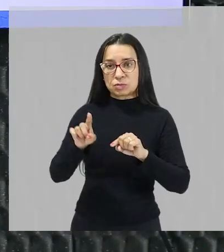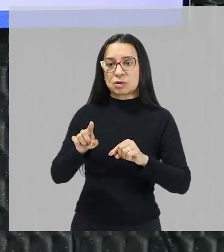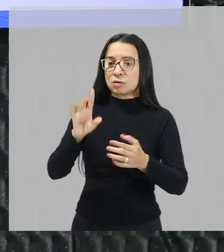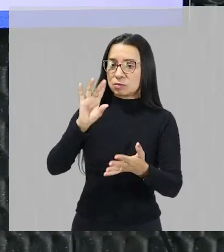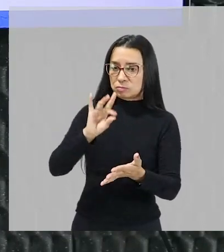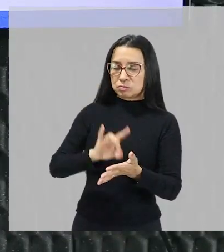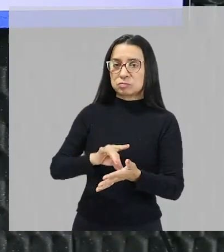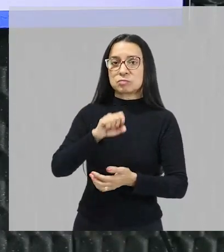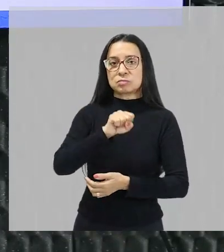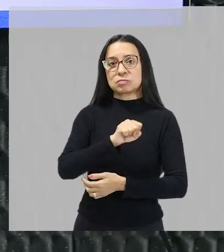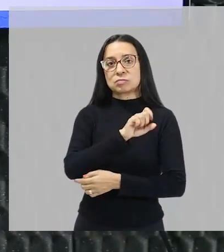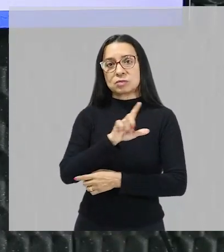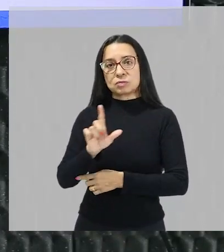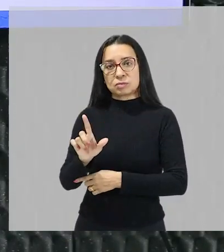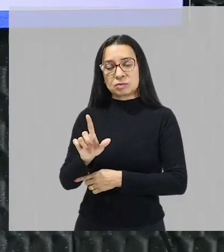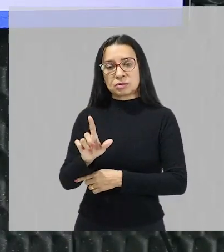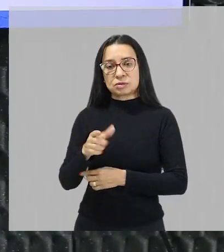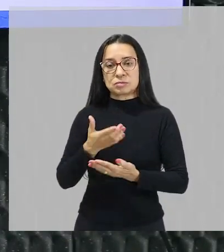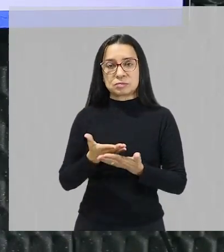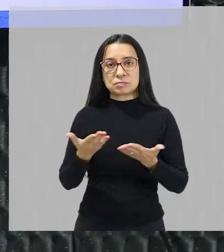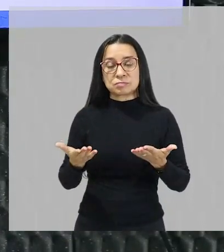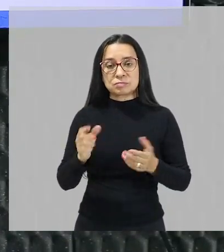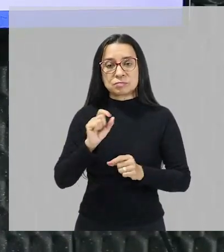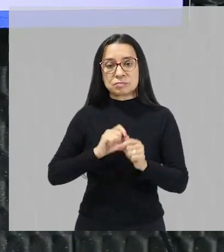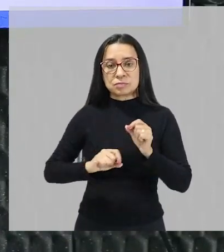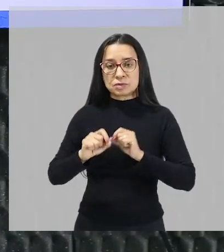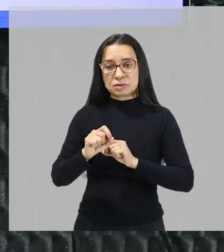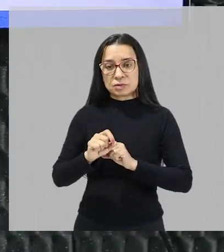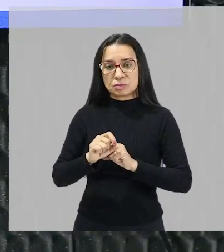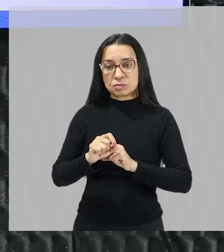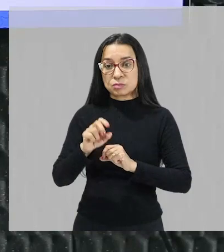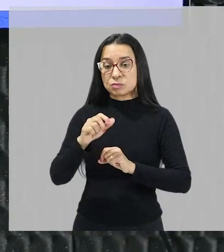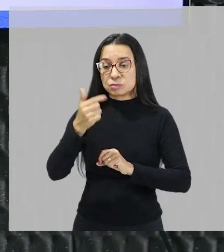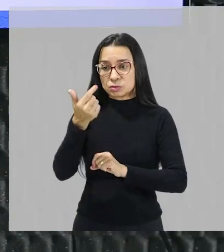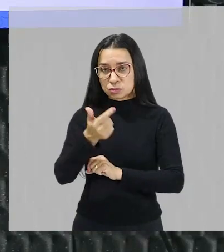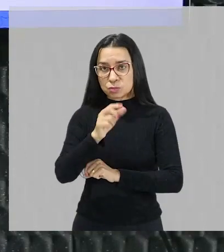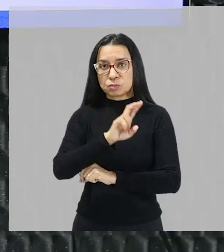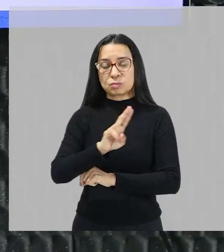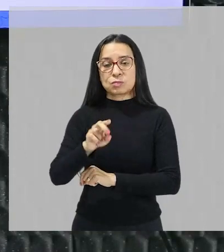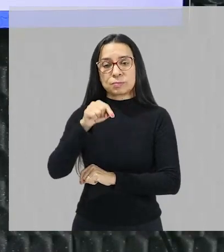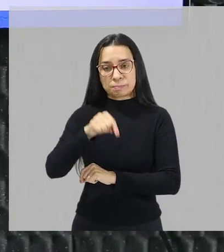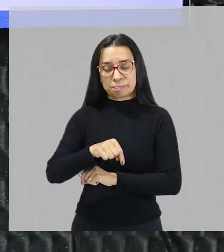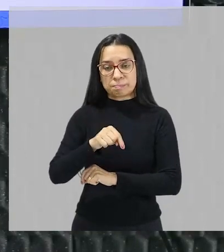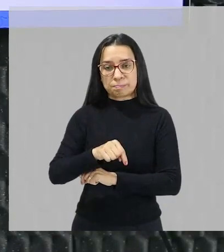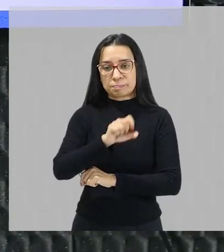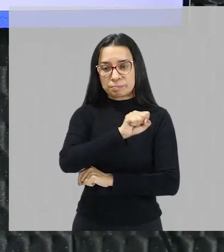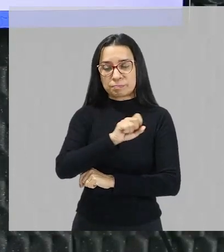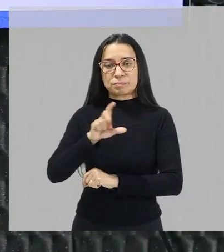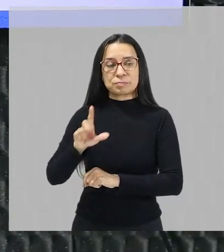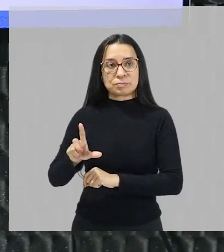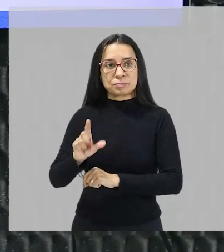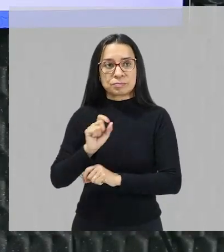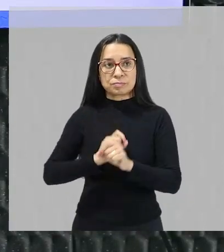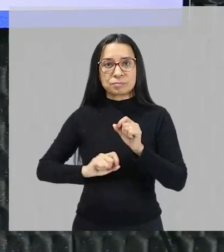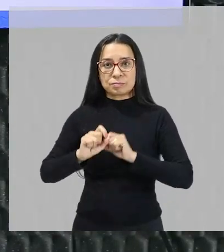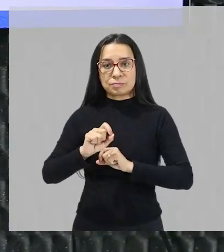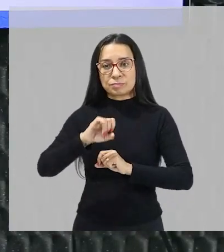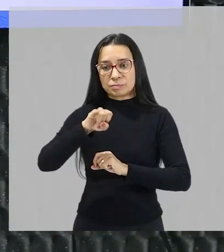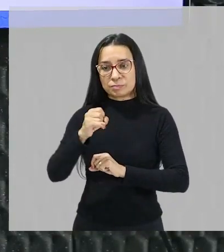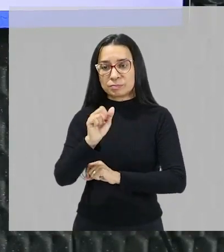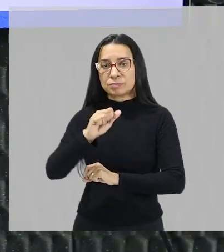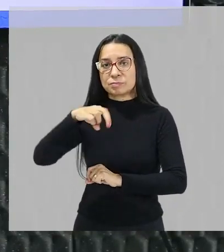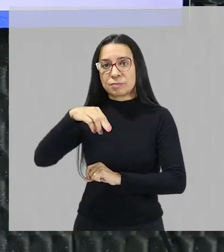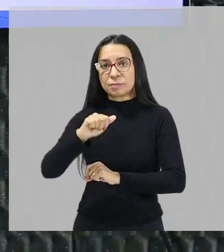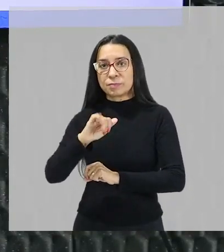Luís. Tanto é, meus jovens, que um dos apelidos de São Luís, da capital do estado do Maranhão, é Jamaica